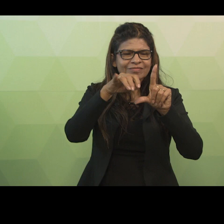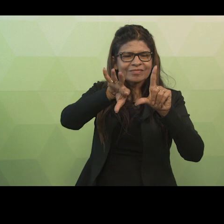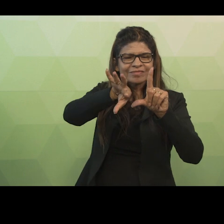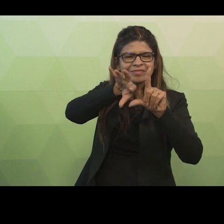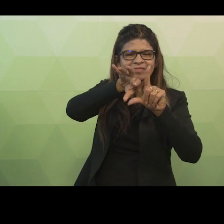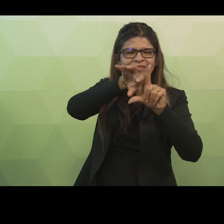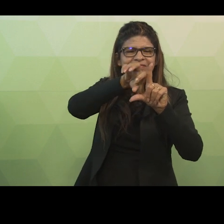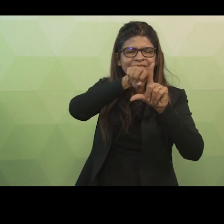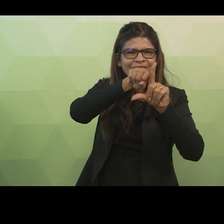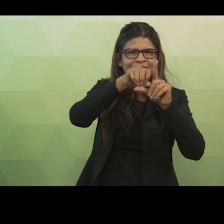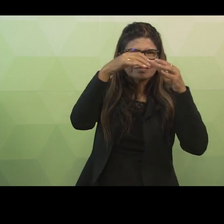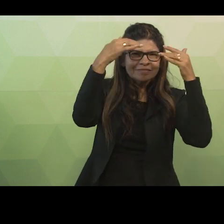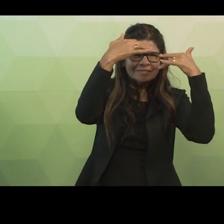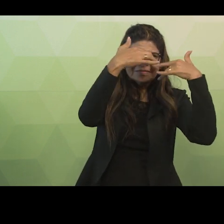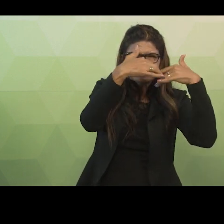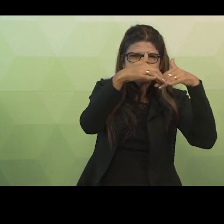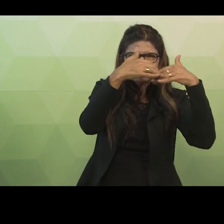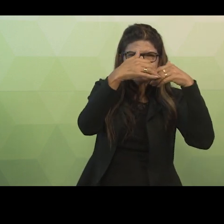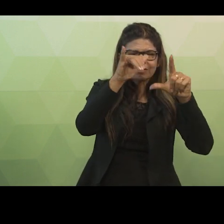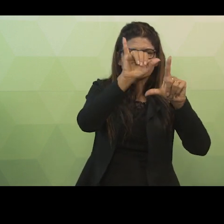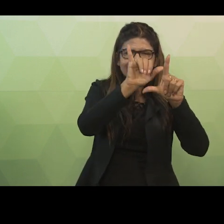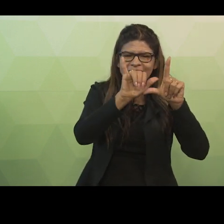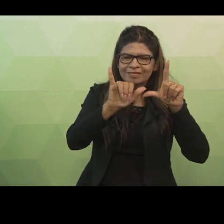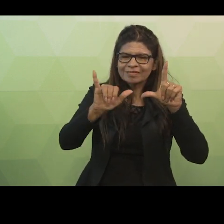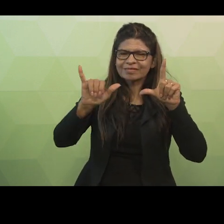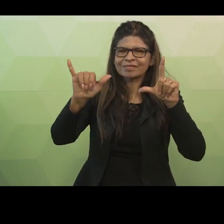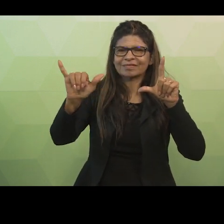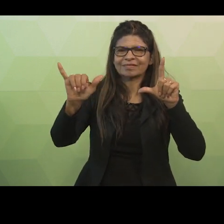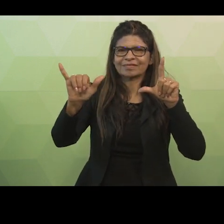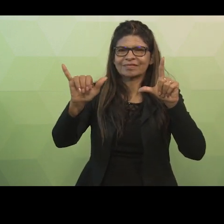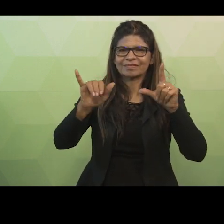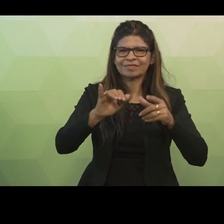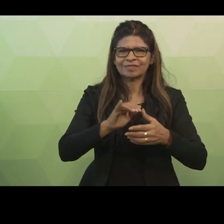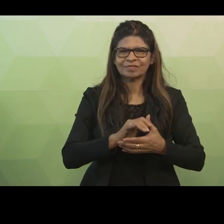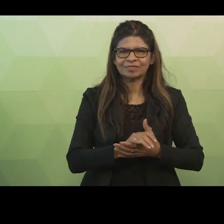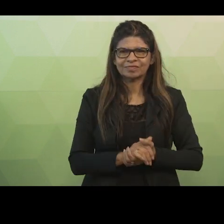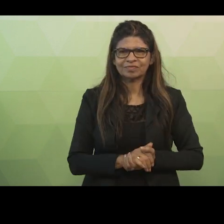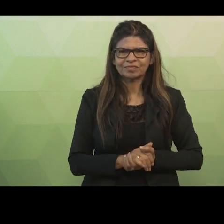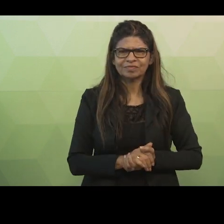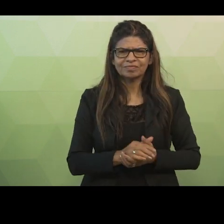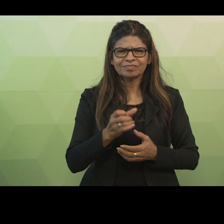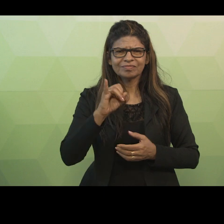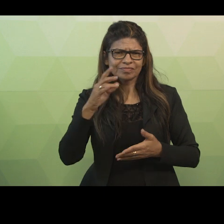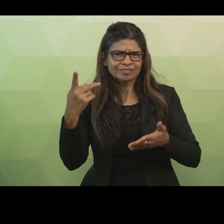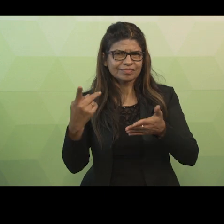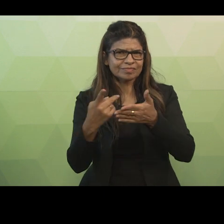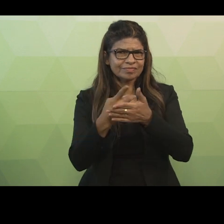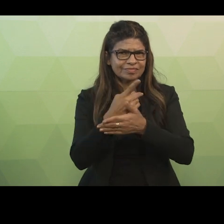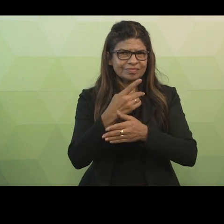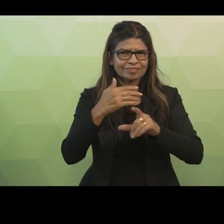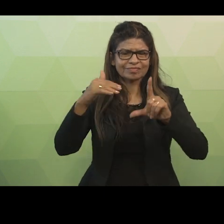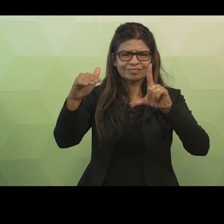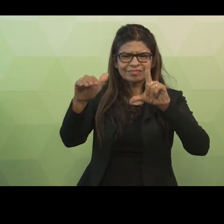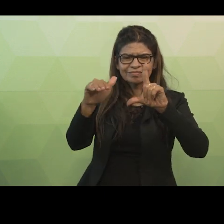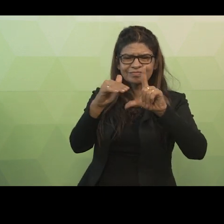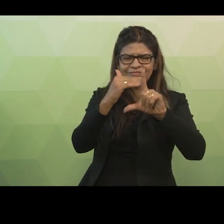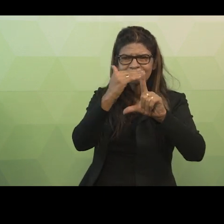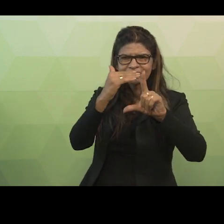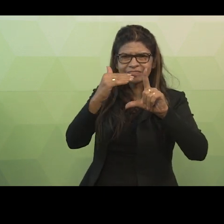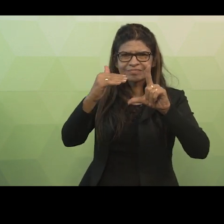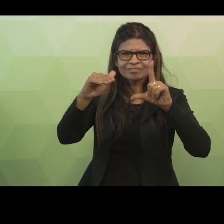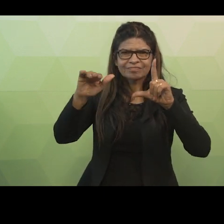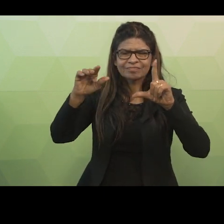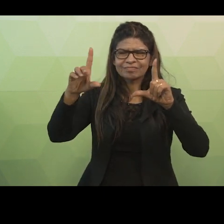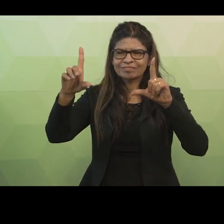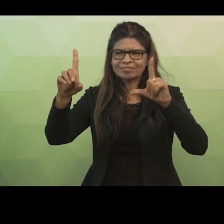depois disso que o objeto emissor retoma o seu processamento. Se isso acontece nas mensagens síncronas, o que podemos